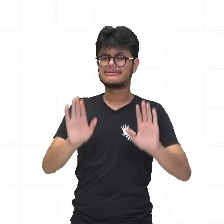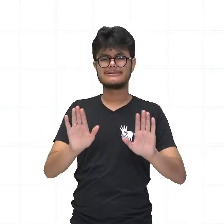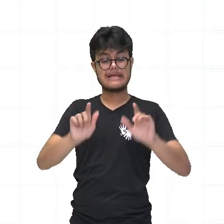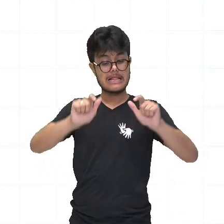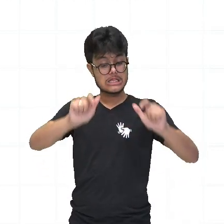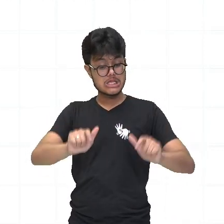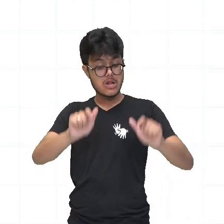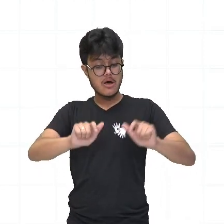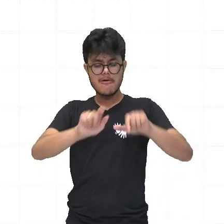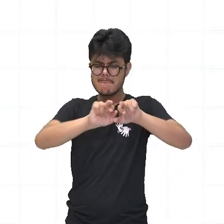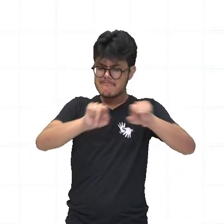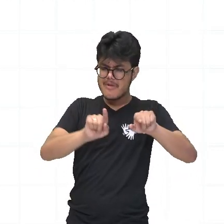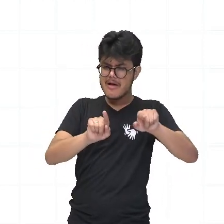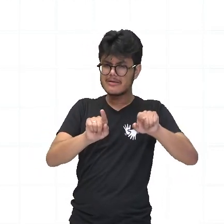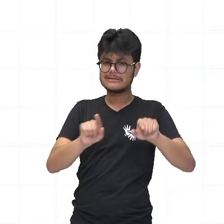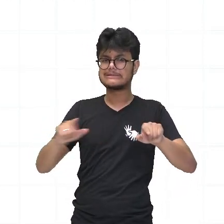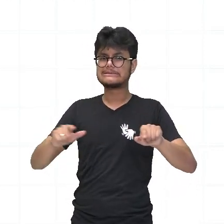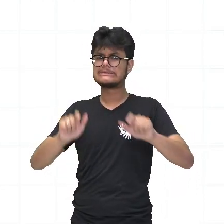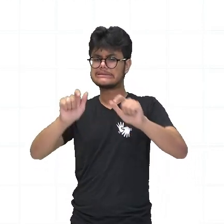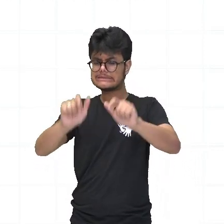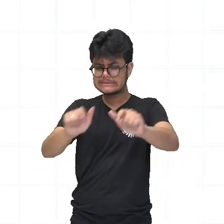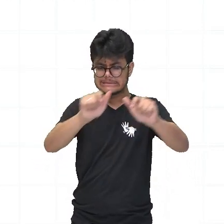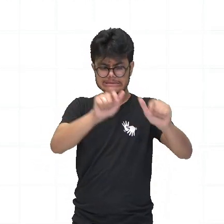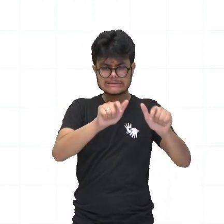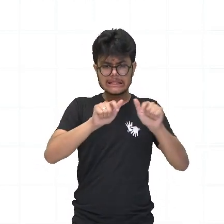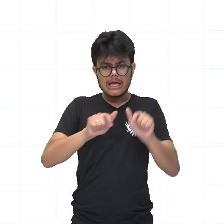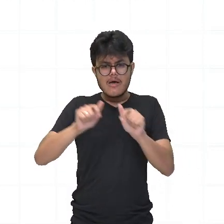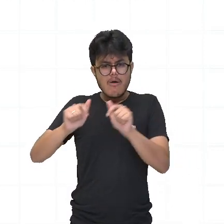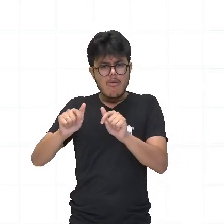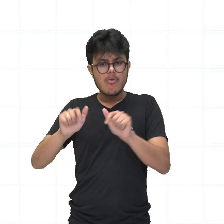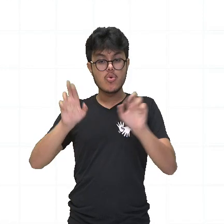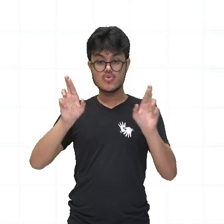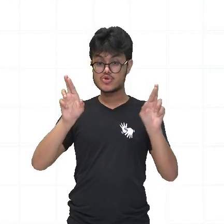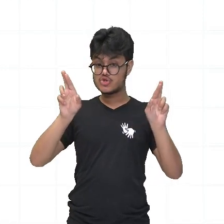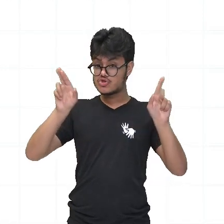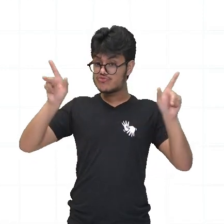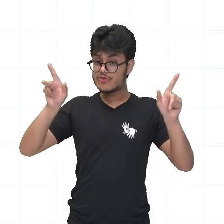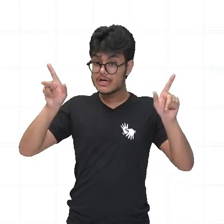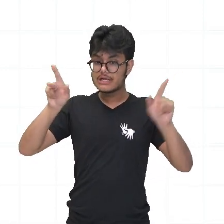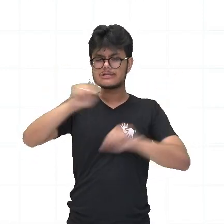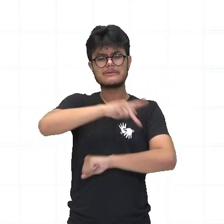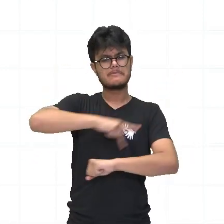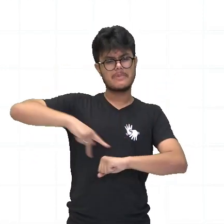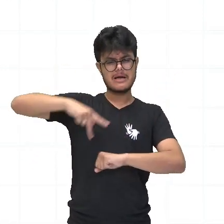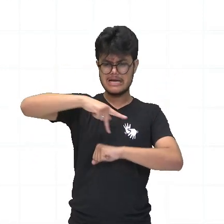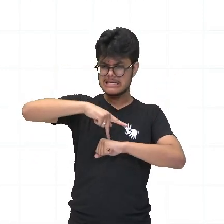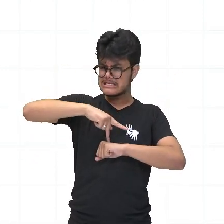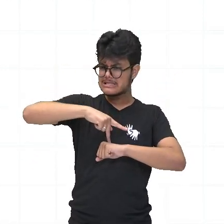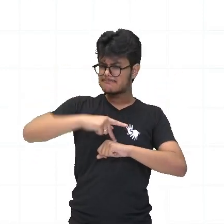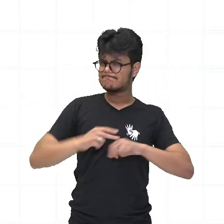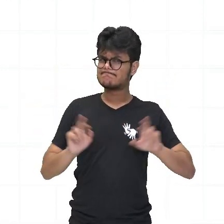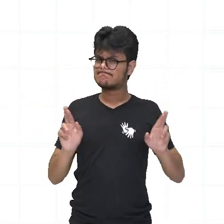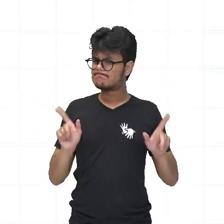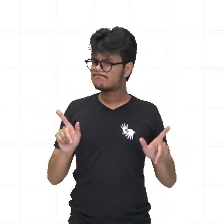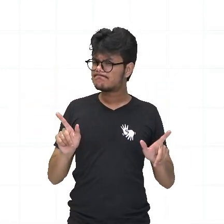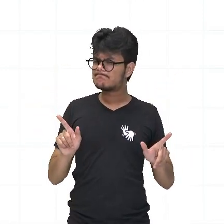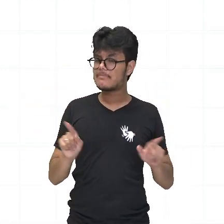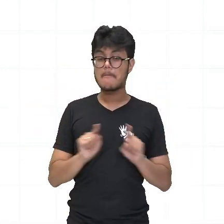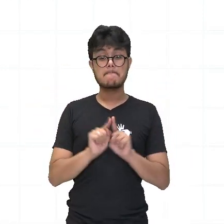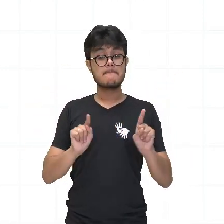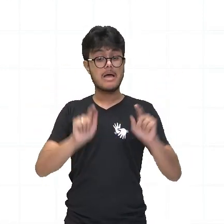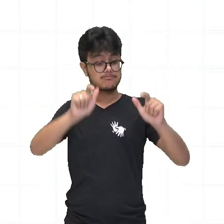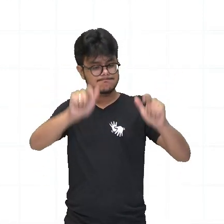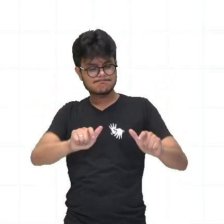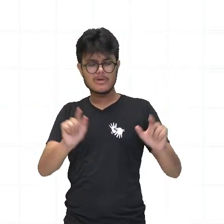vários locais diferentes, em vários países diferentes, e que se repetem ao longo